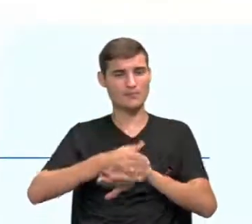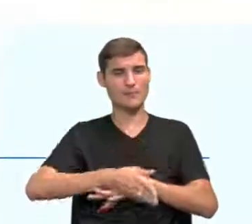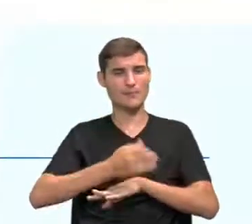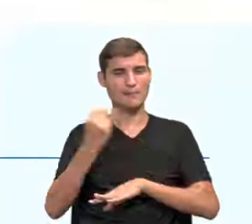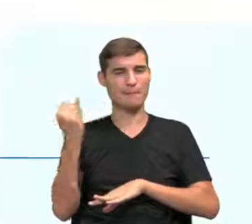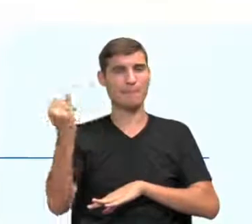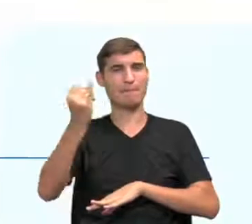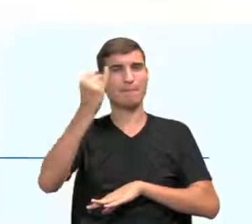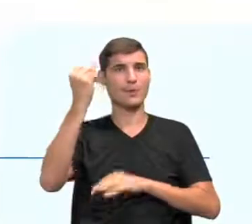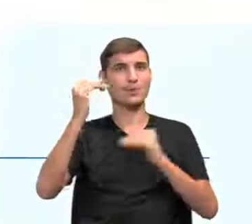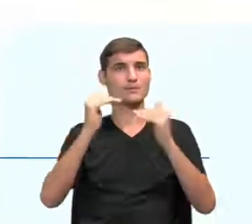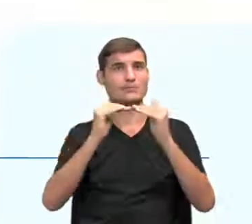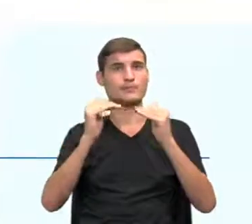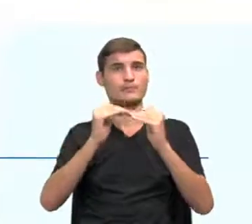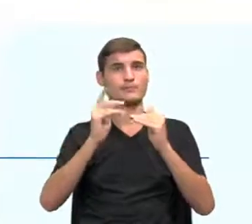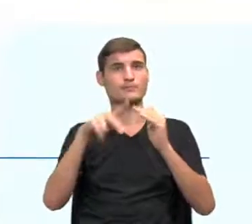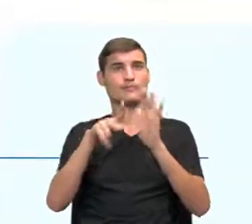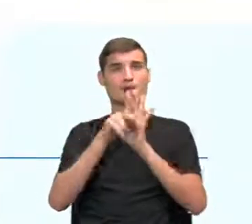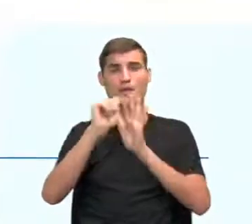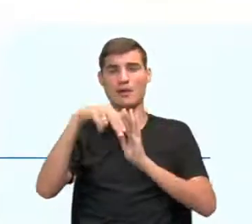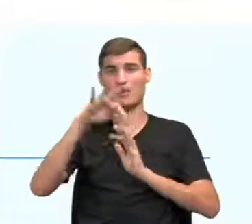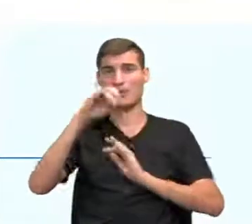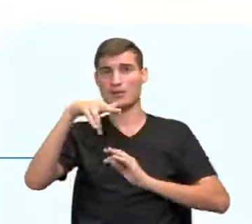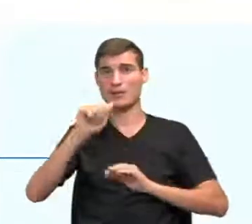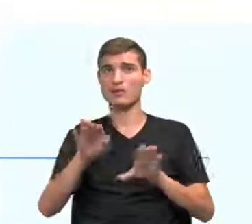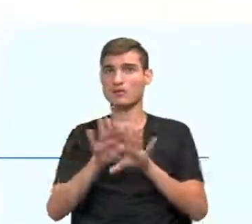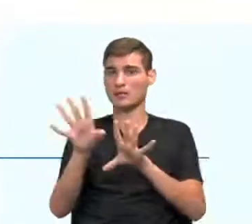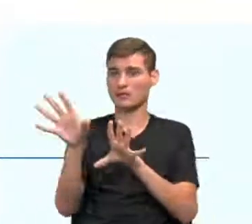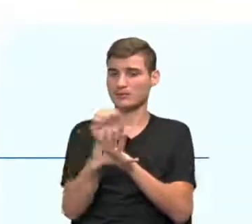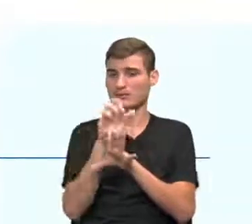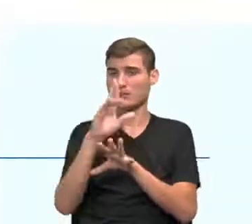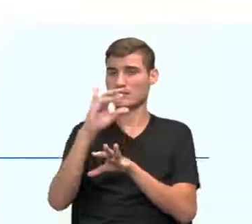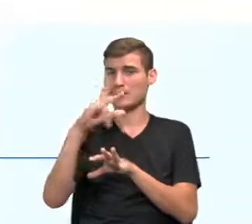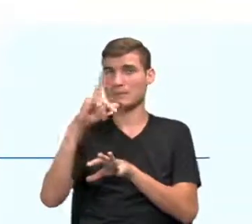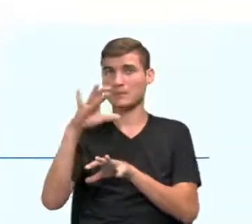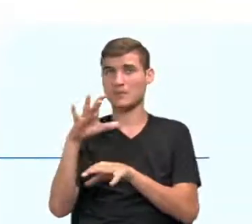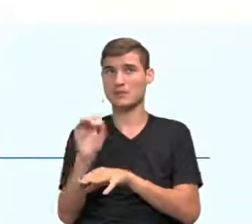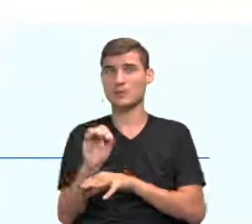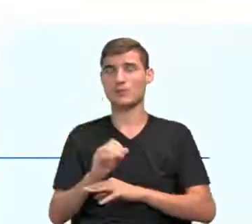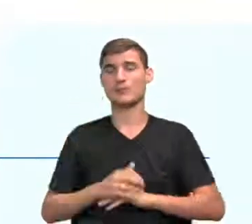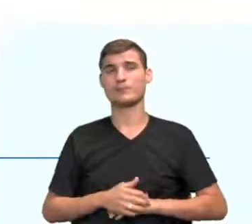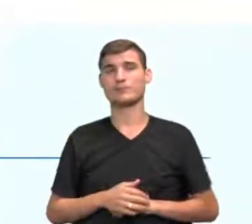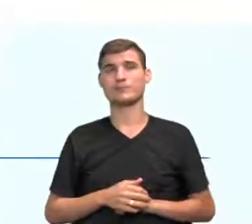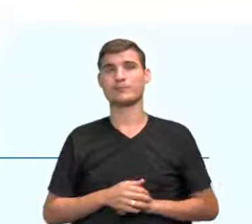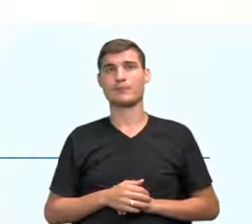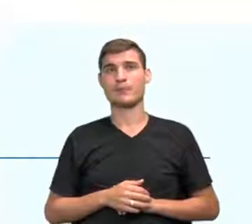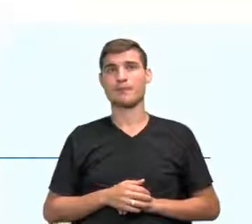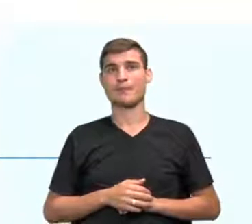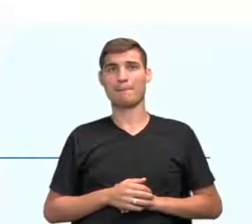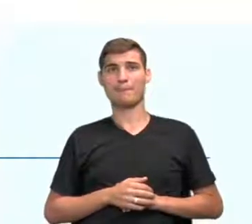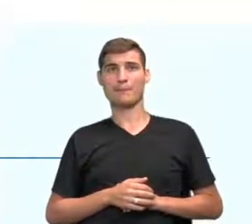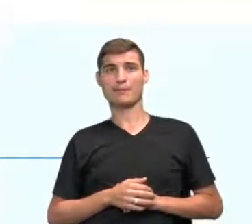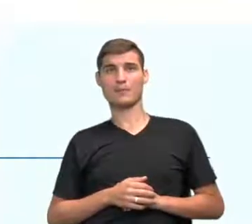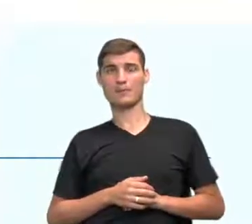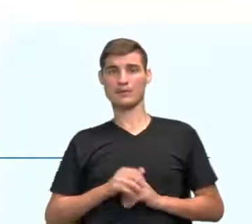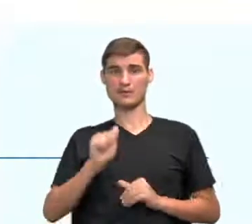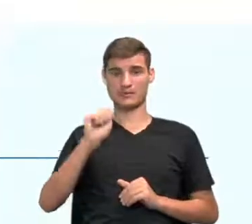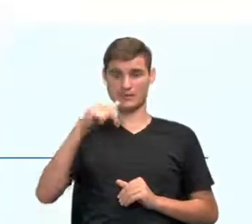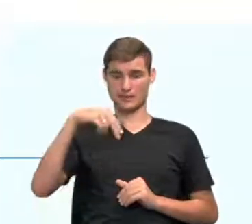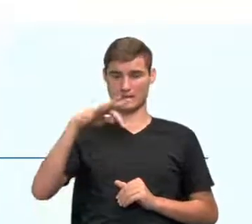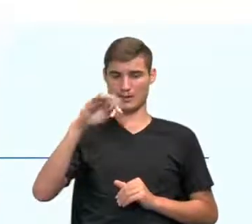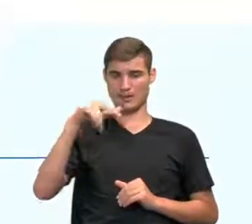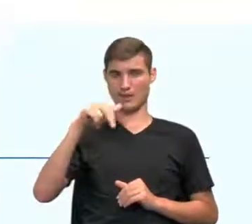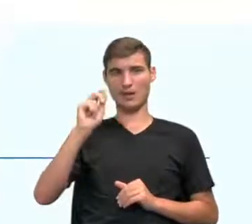muito importante, que é a antena e a recepção. A antena, geralmente, ela é relacionada a